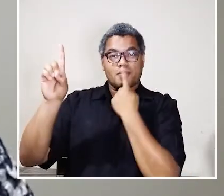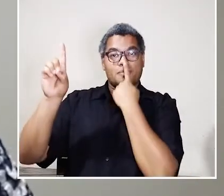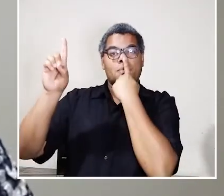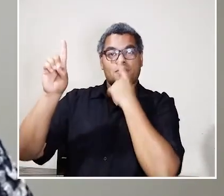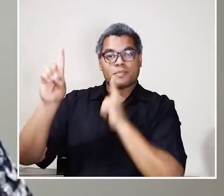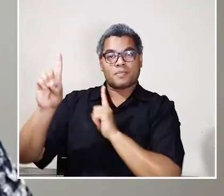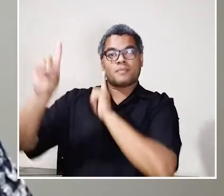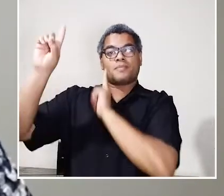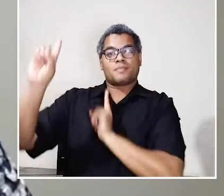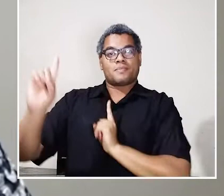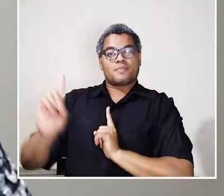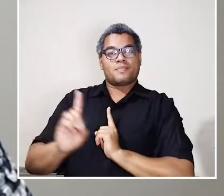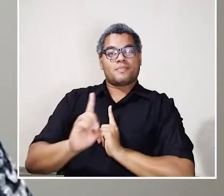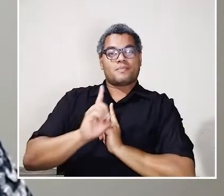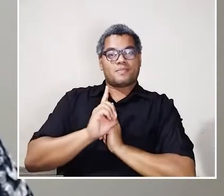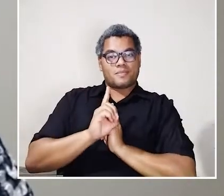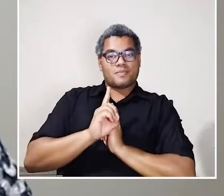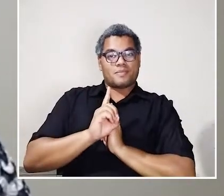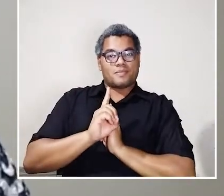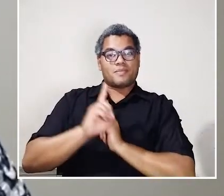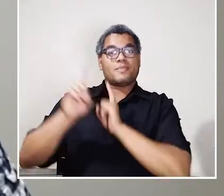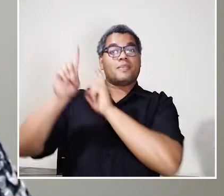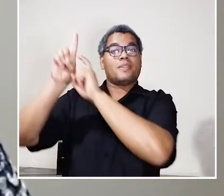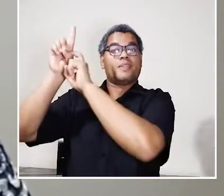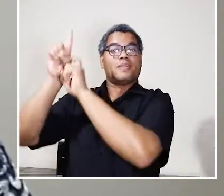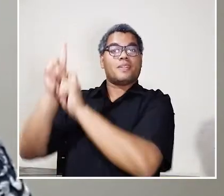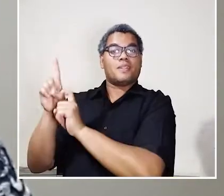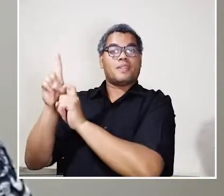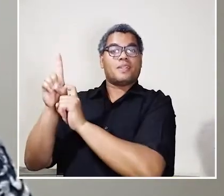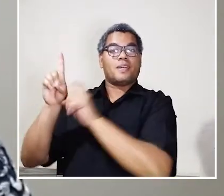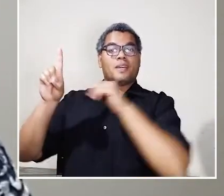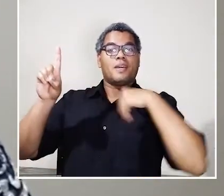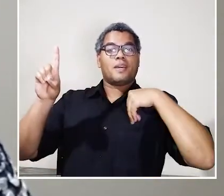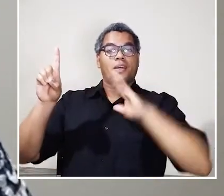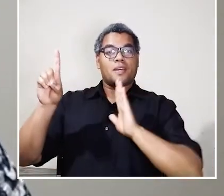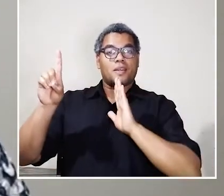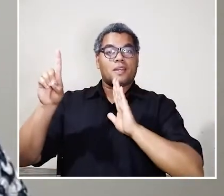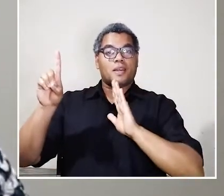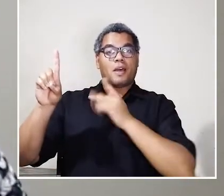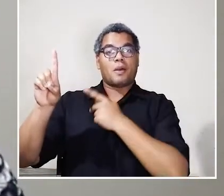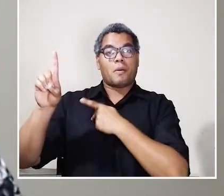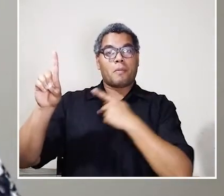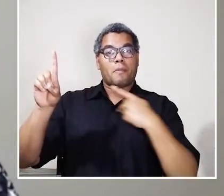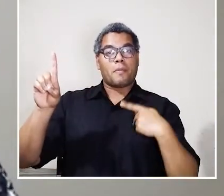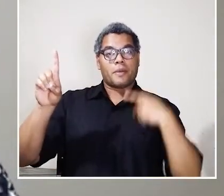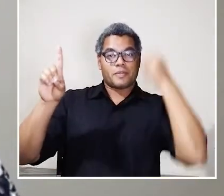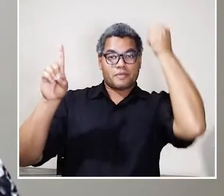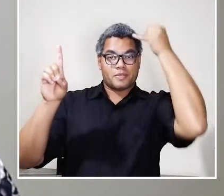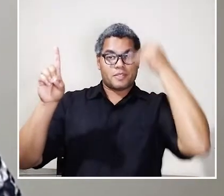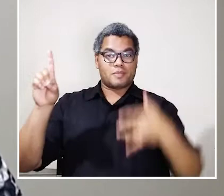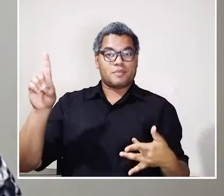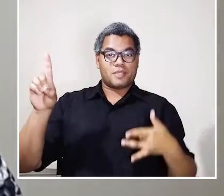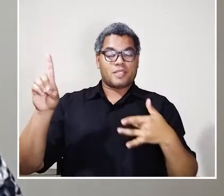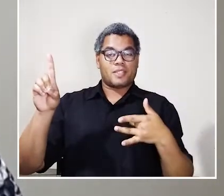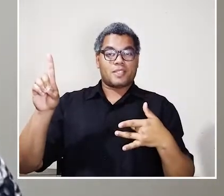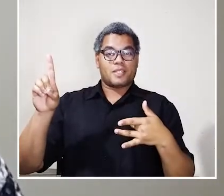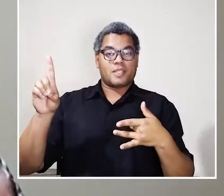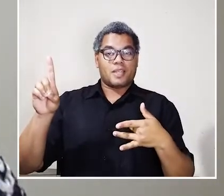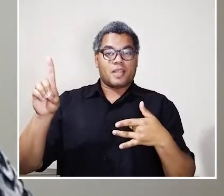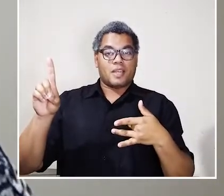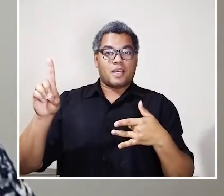na intimidade do nosso coração e depender muito mais dele. Uriel Eckert nos